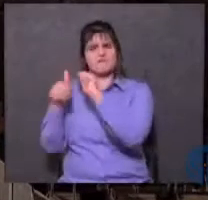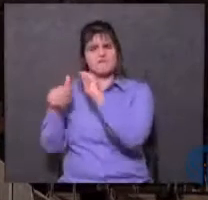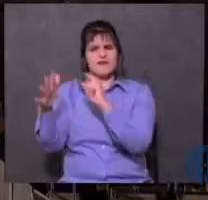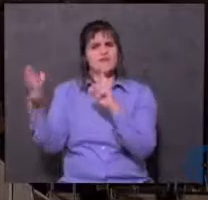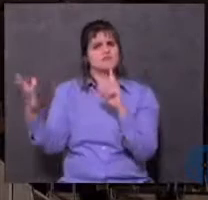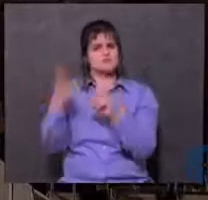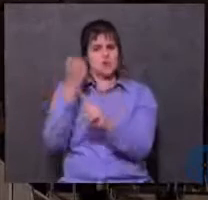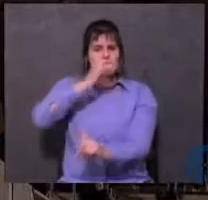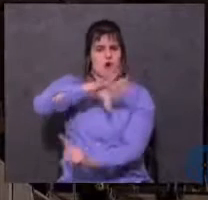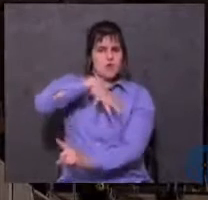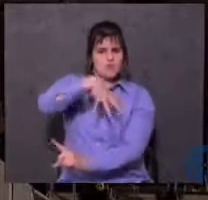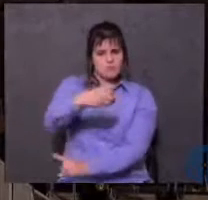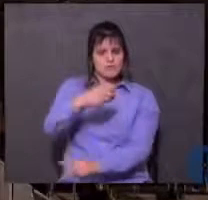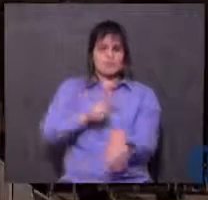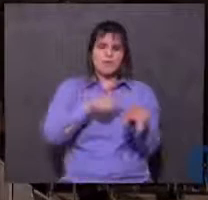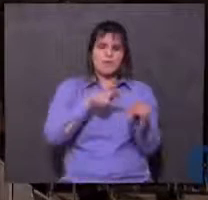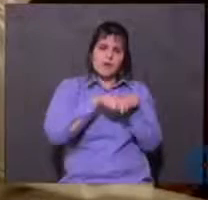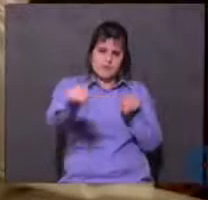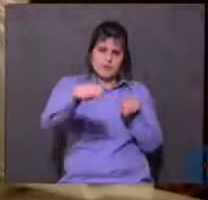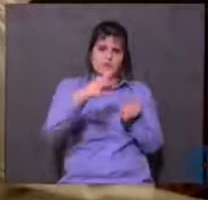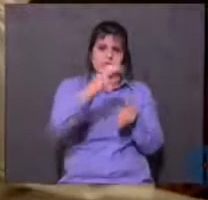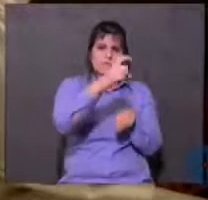mundo algum tempo de paz.